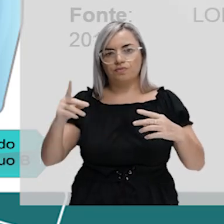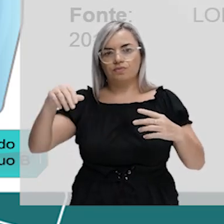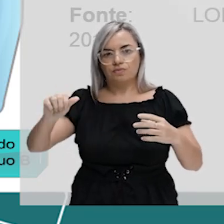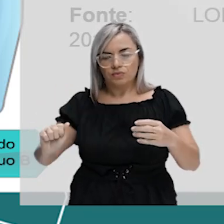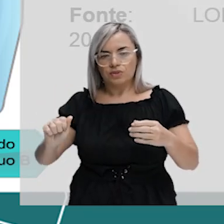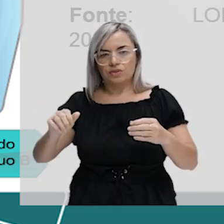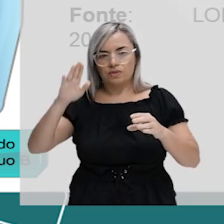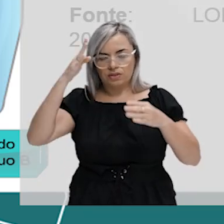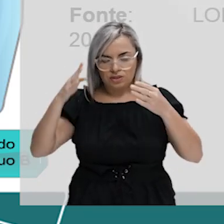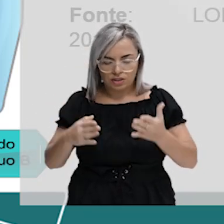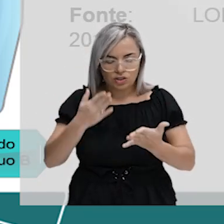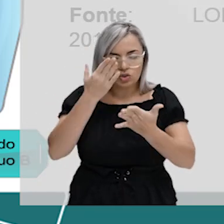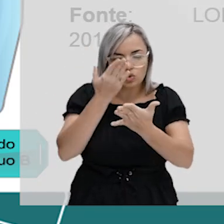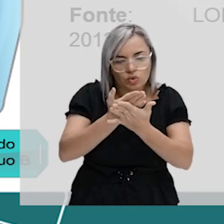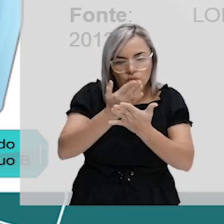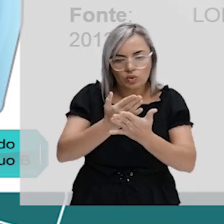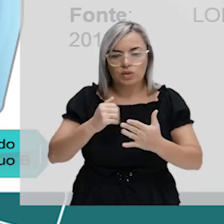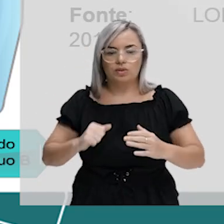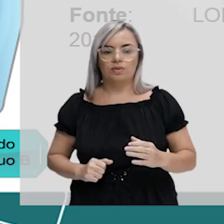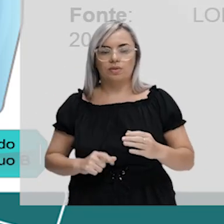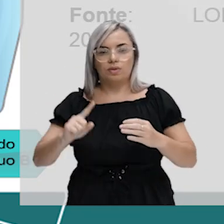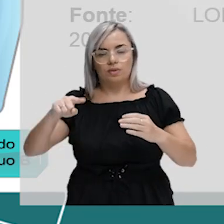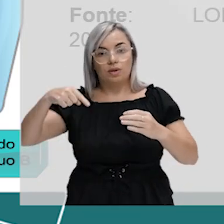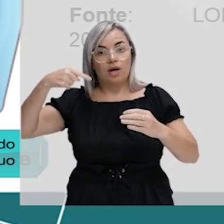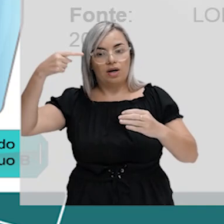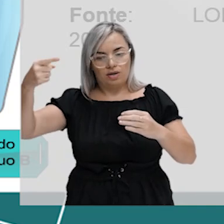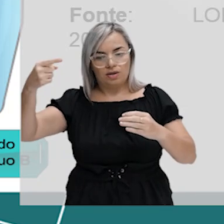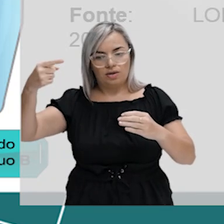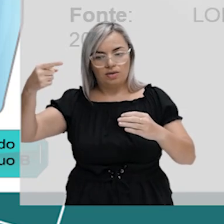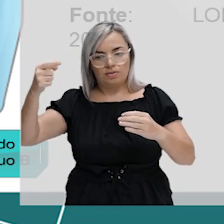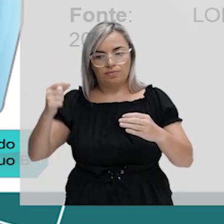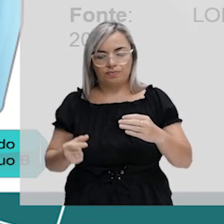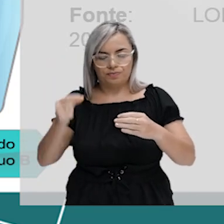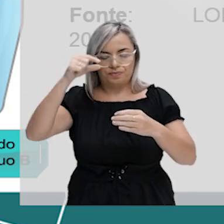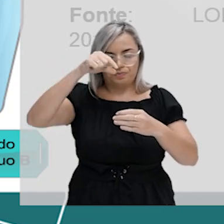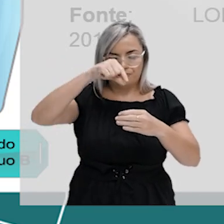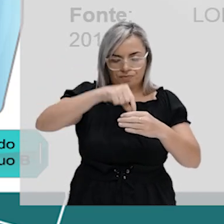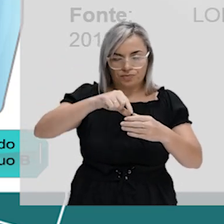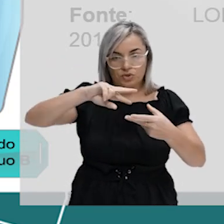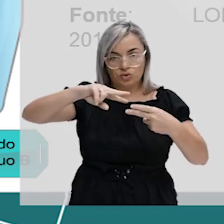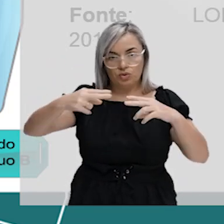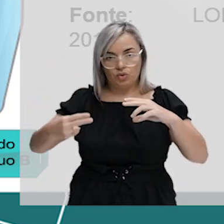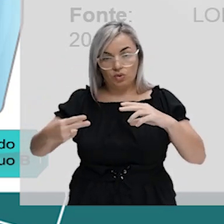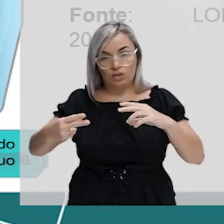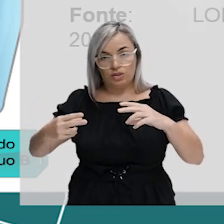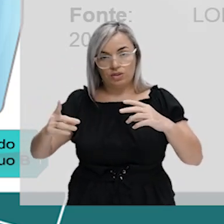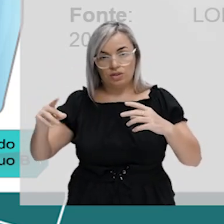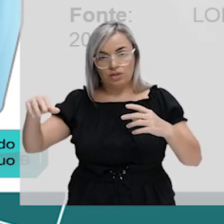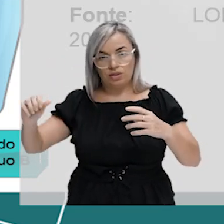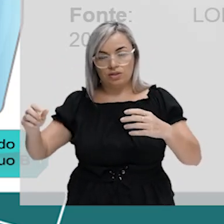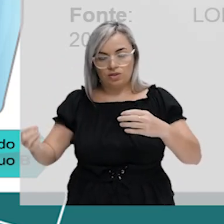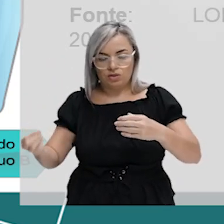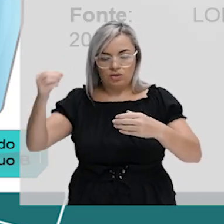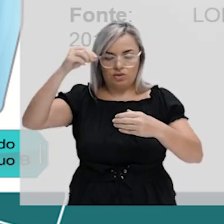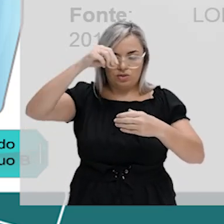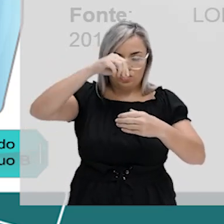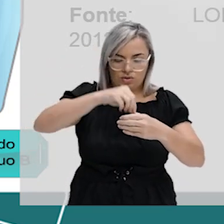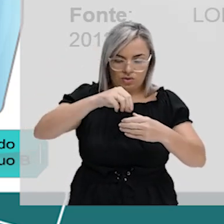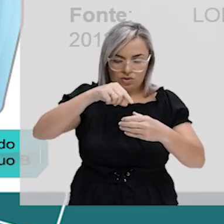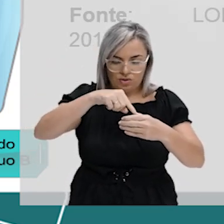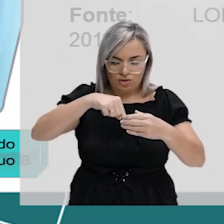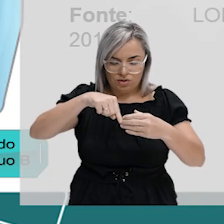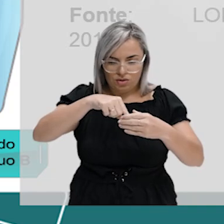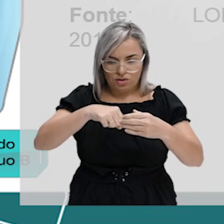analisado. Então, depois que o DNA está no tubo, será incorporado nesses